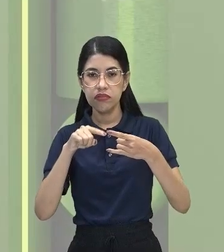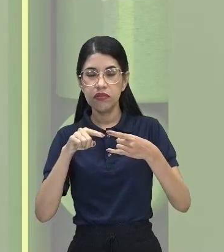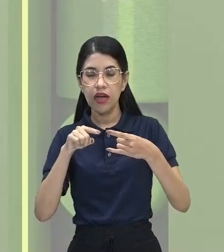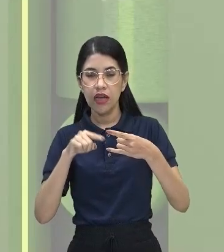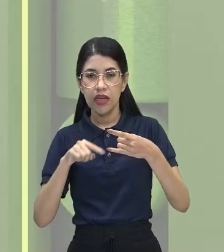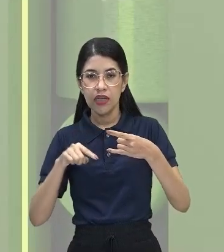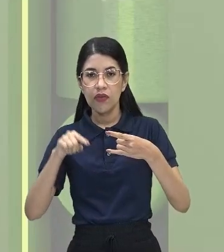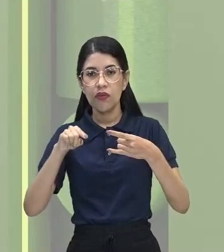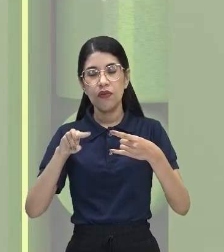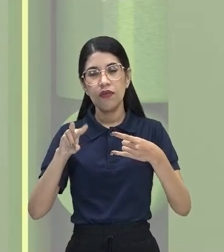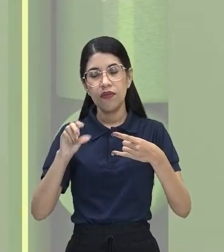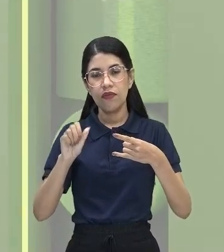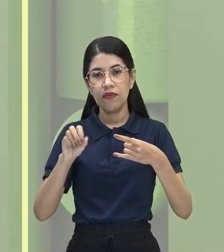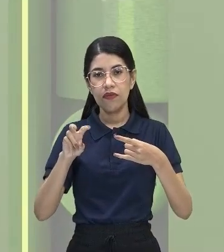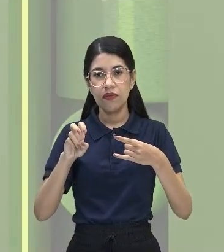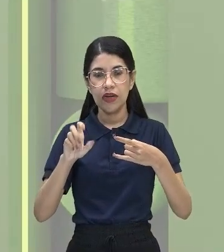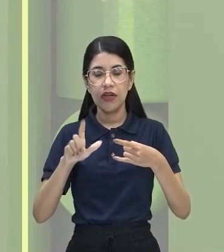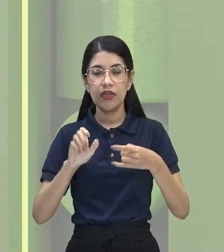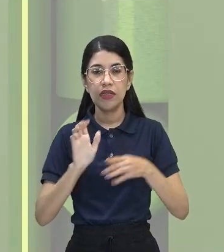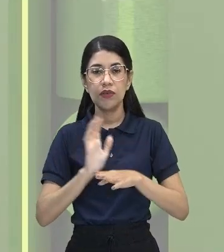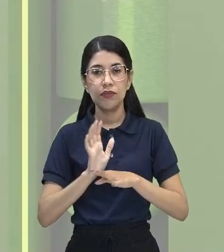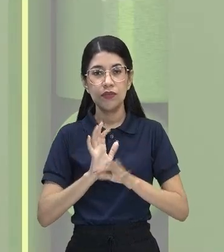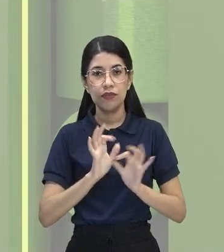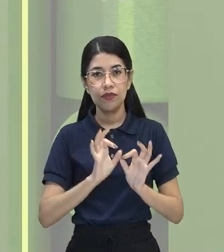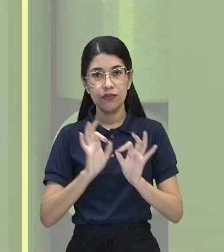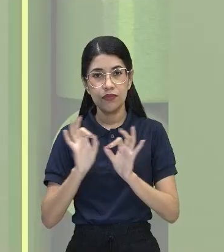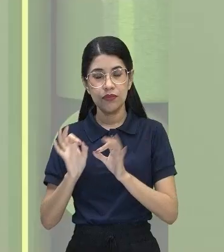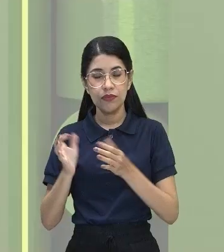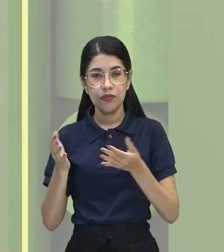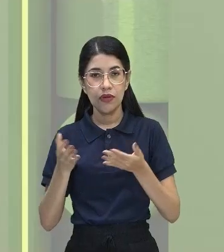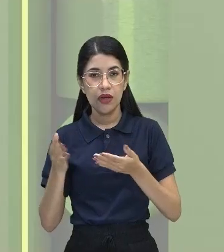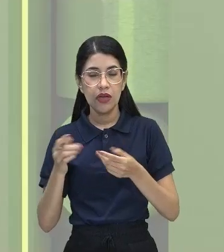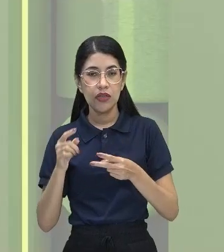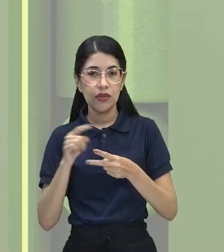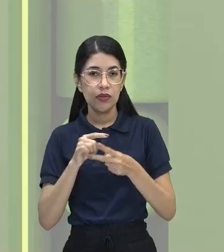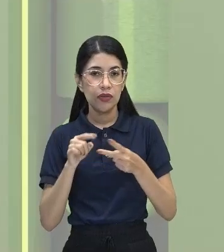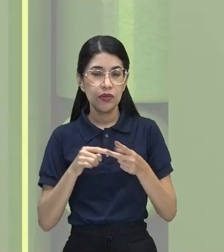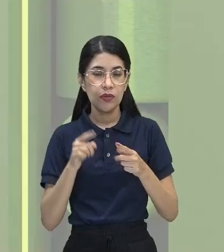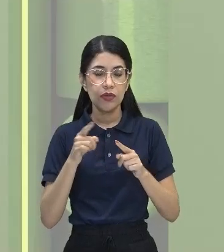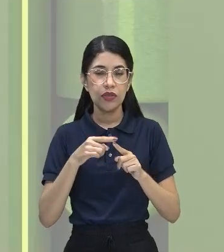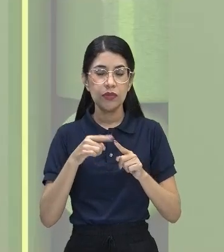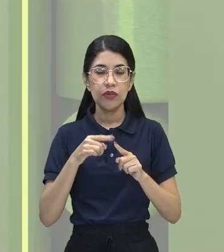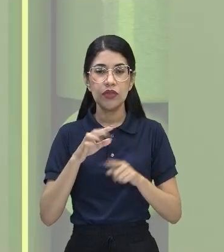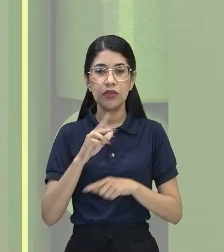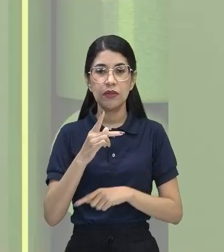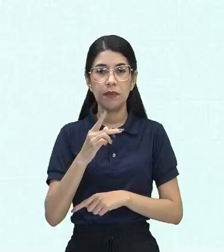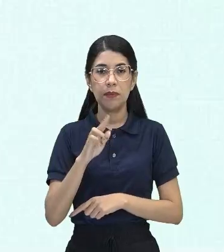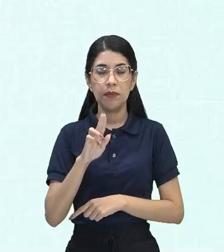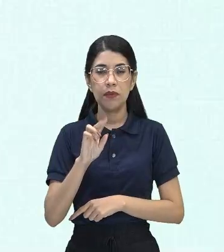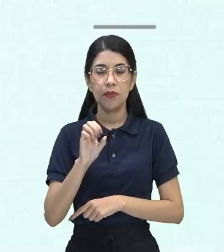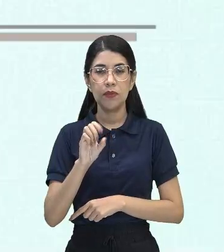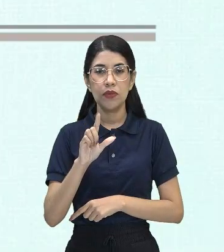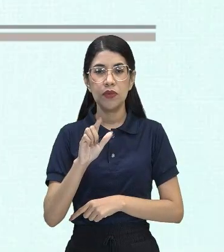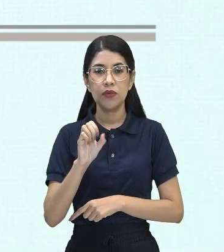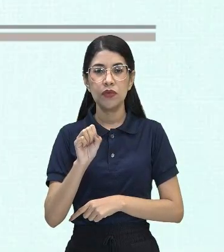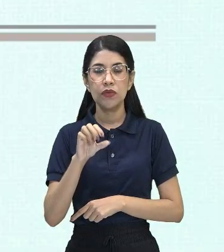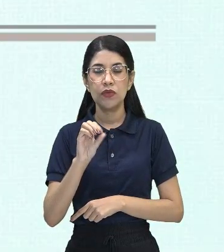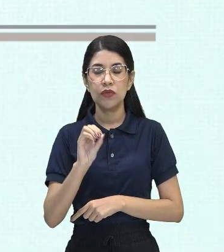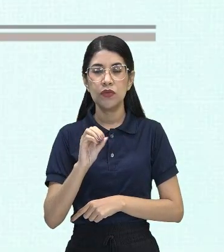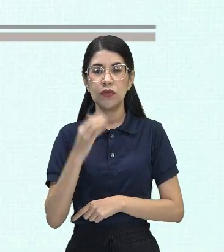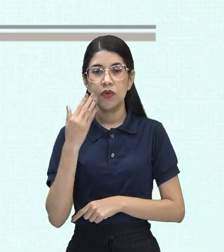olha só, a gente vai assistir uma animação agora de dois pulsos ondulatórios se encontrando, eles estão se propagando numa